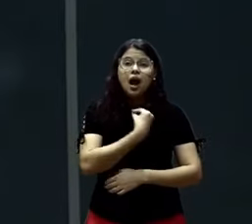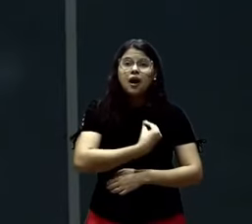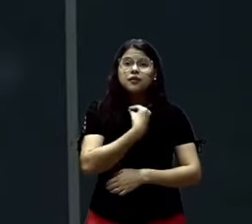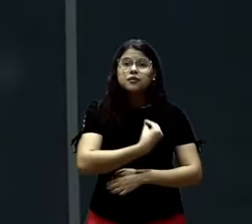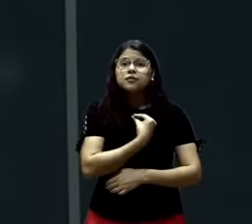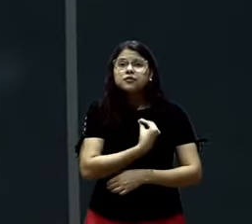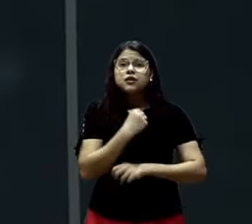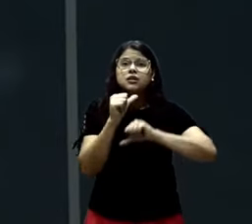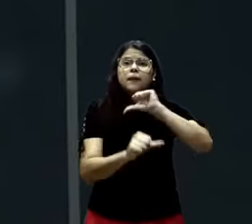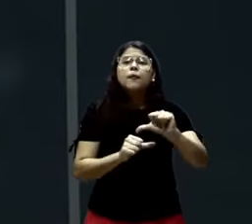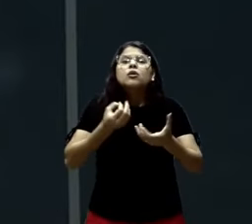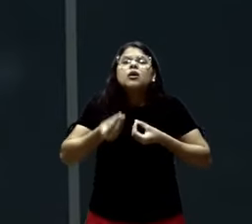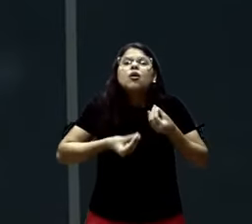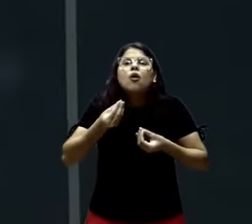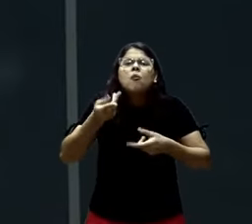com oração.